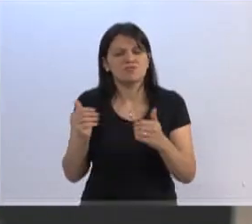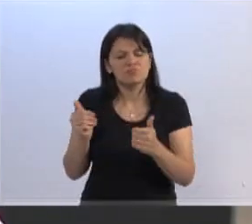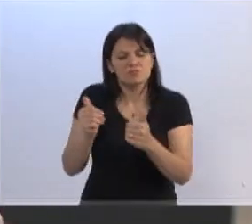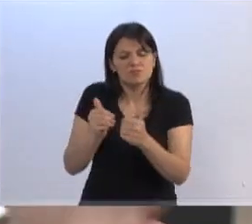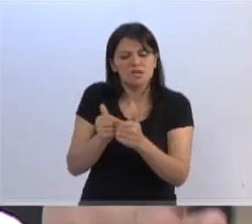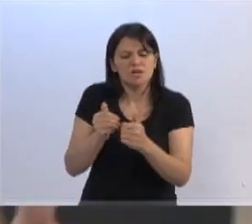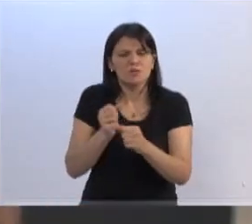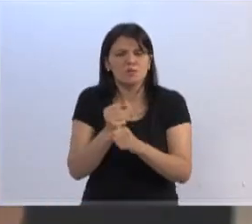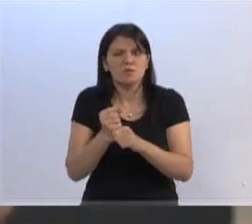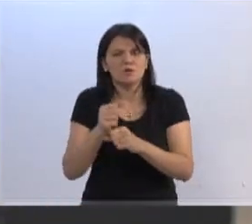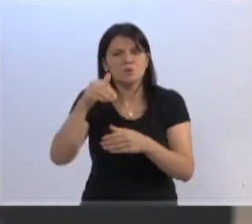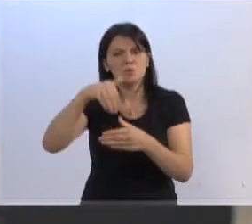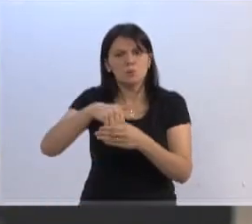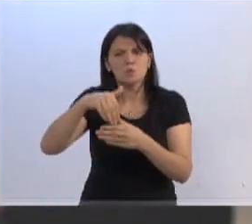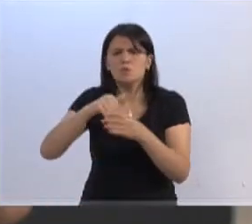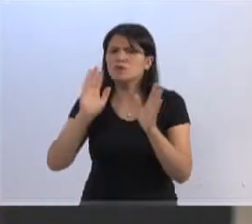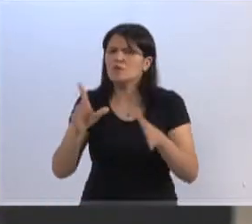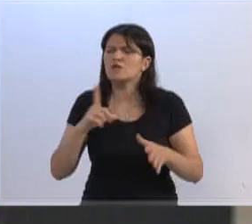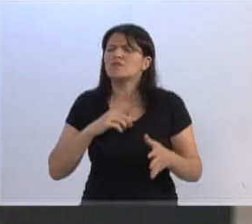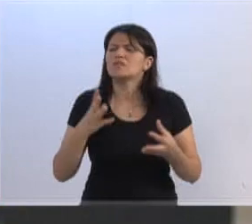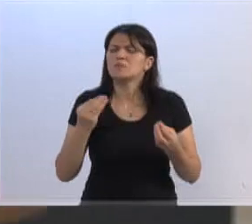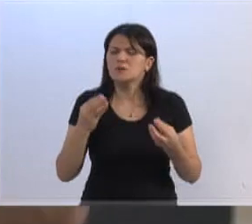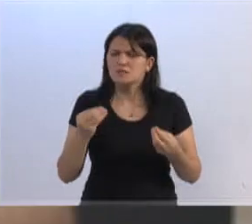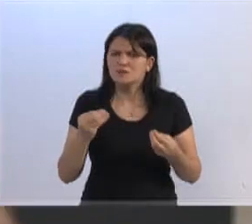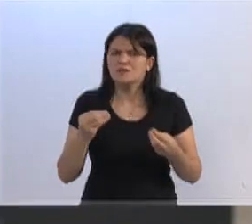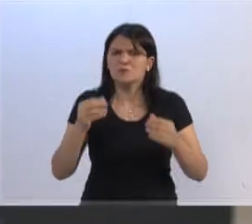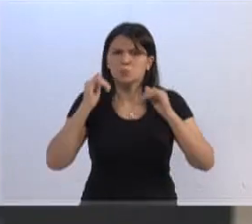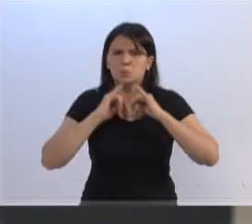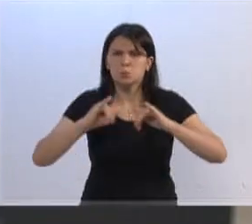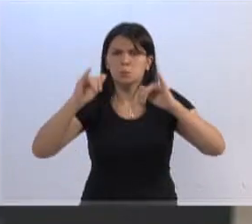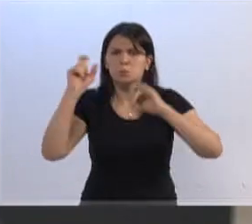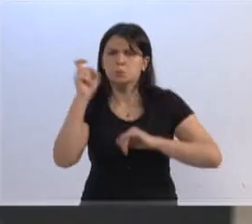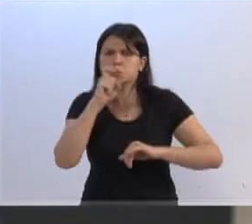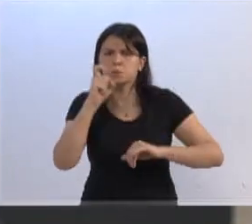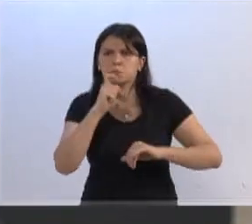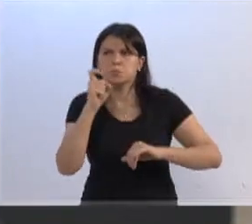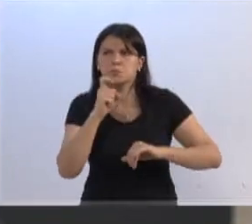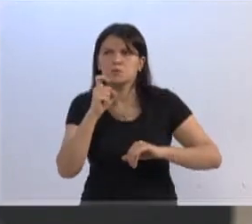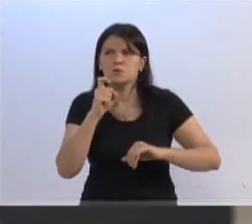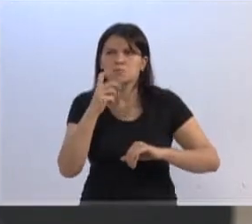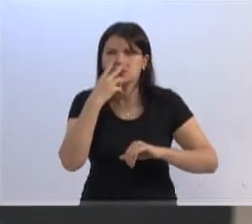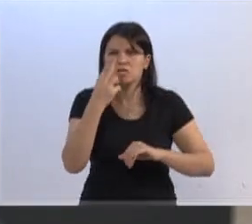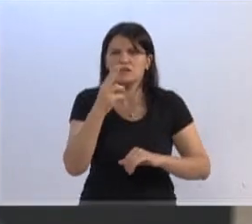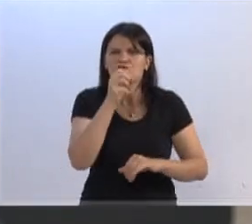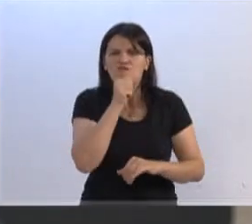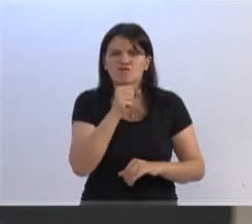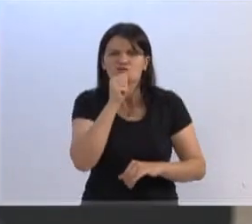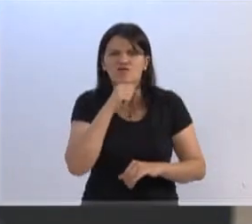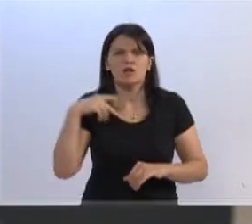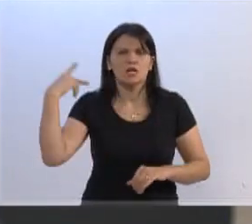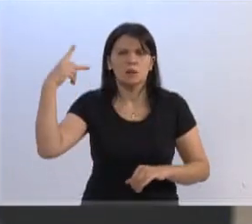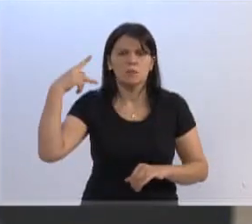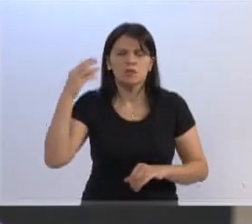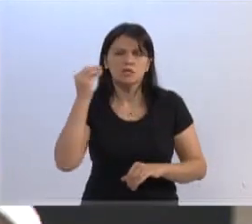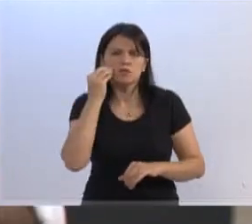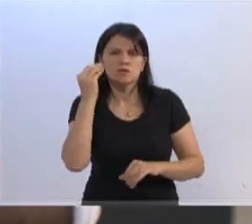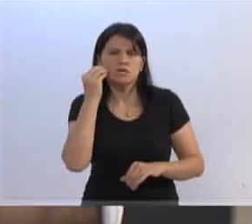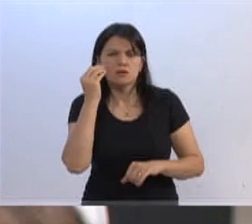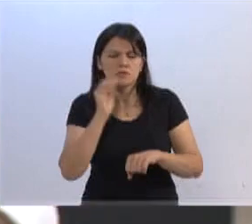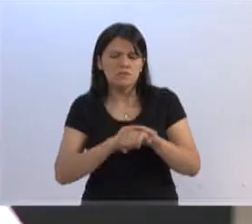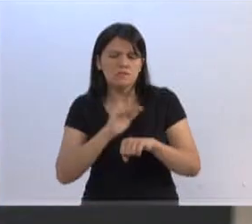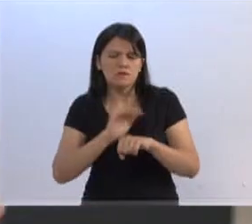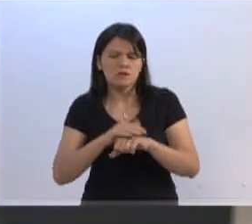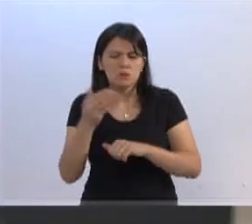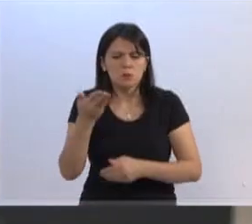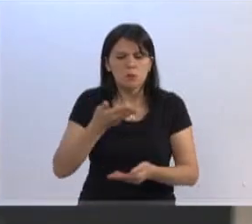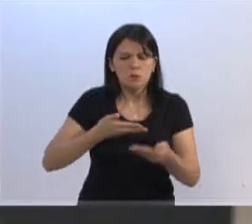e agora vai chover esses horrores aqui, porque tem gente que fede a velha política tentando fazer algumas coisas aqui para tentar mudar